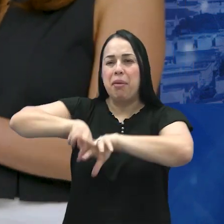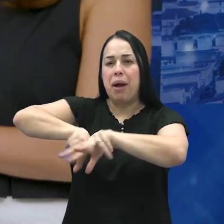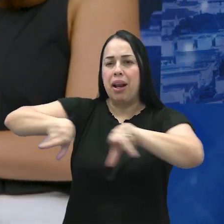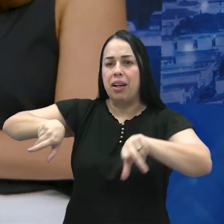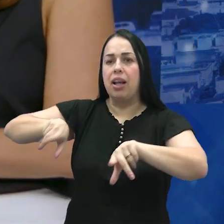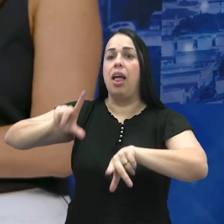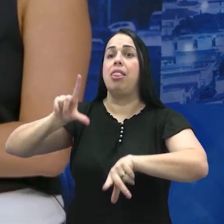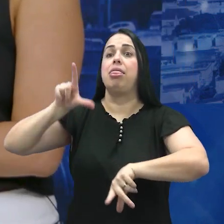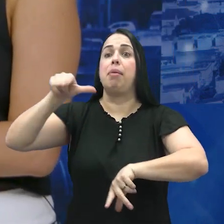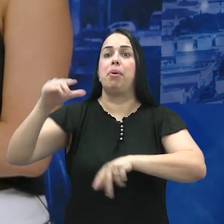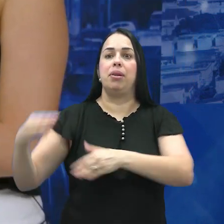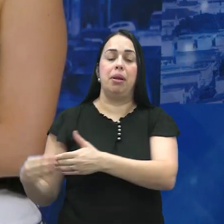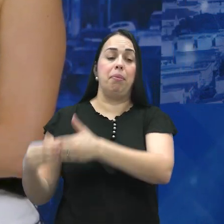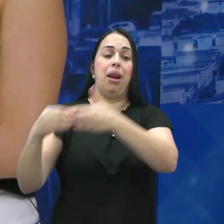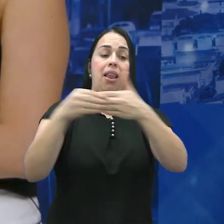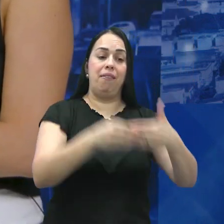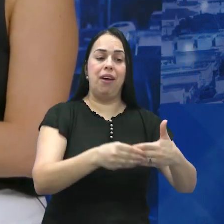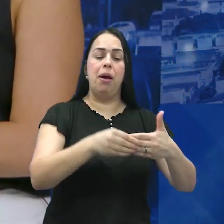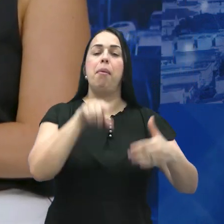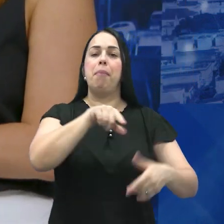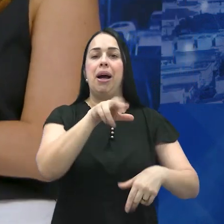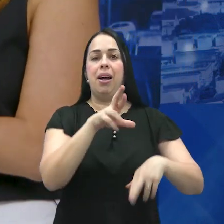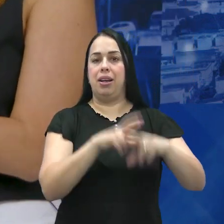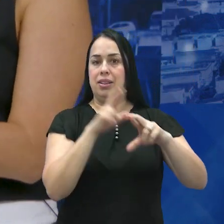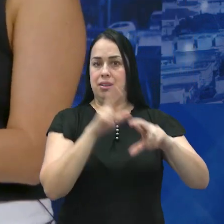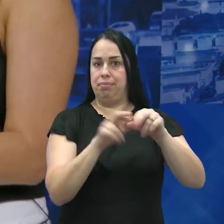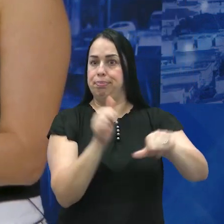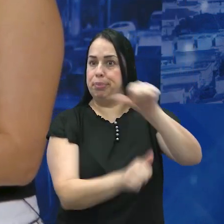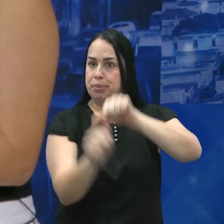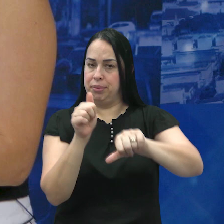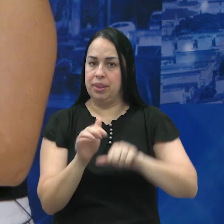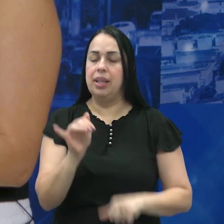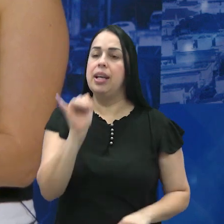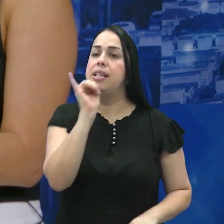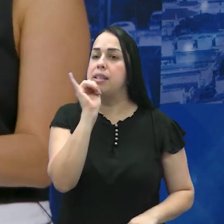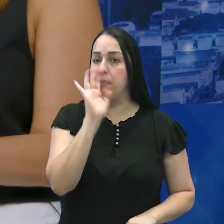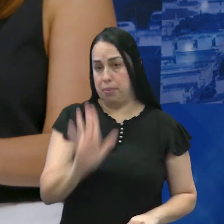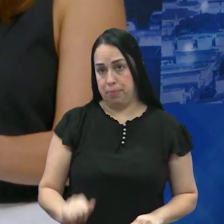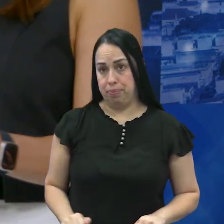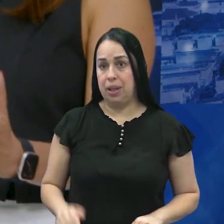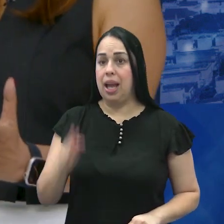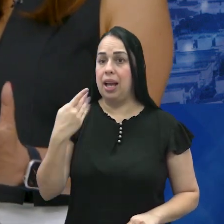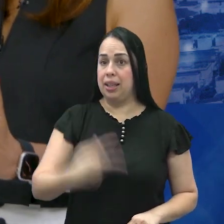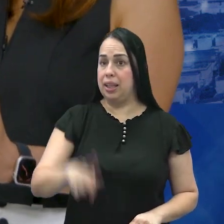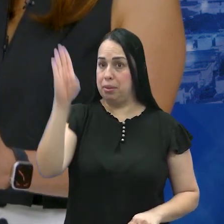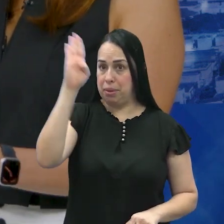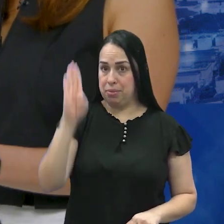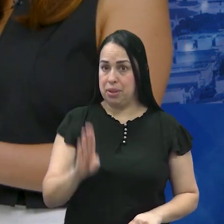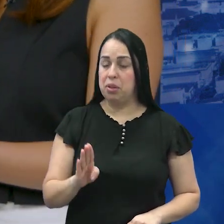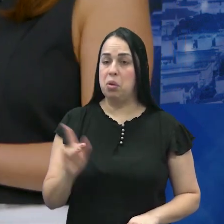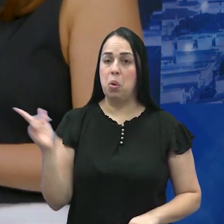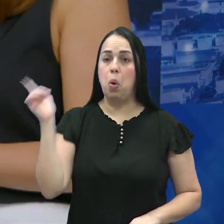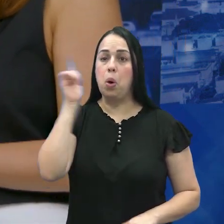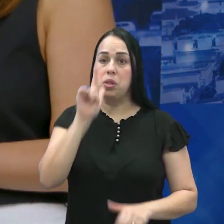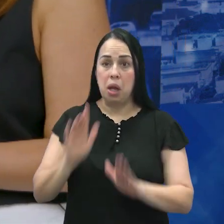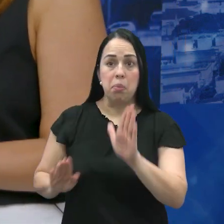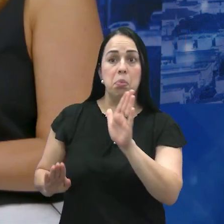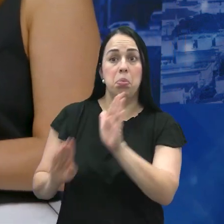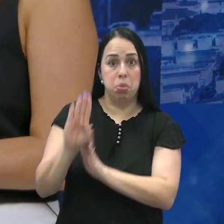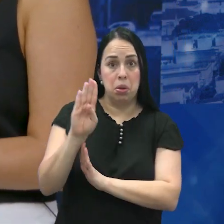e encaminhar para a cadeia produtiva. Então, vamos exemplificar. O Brasil sempre é campeão de reciclagem de latinhas de